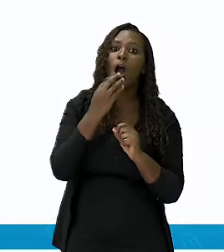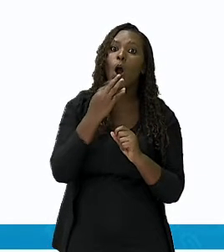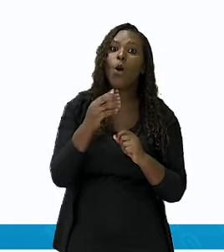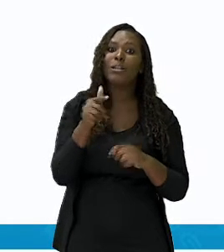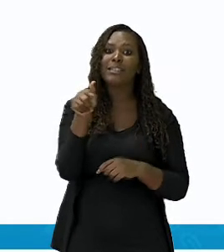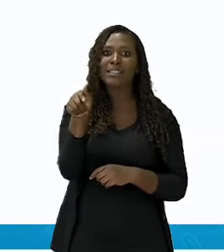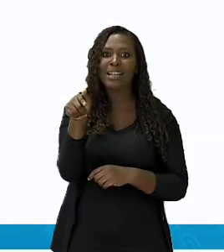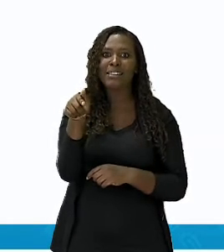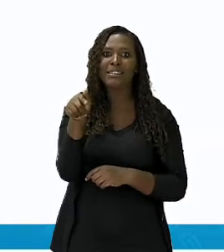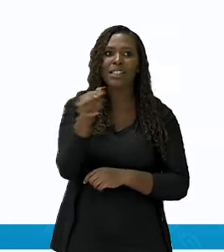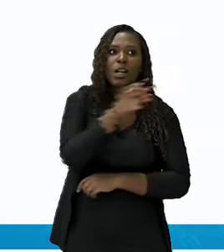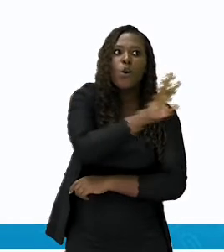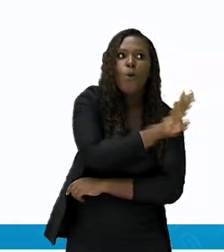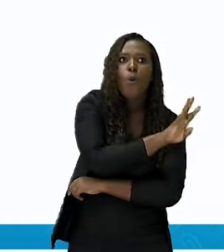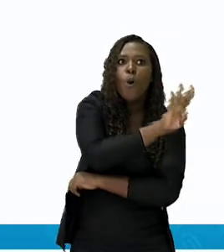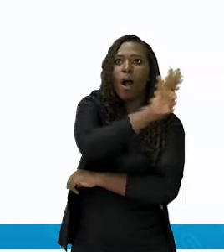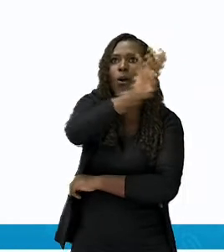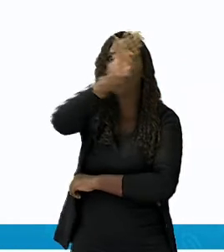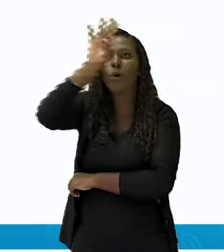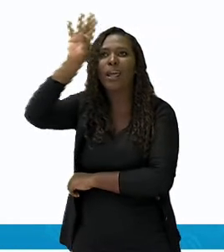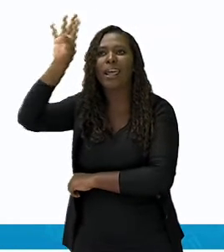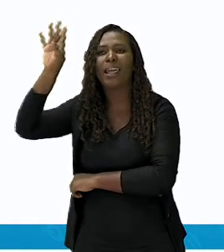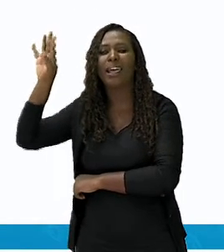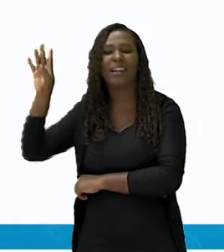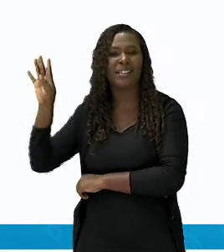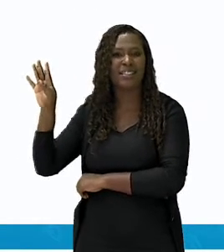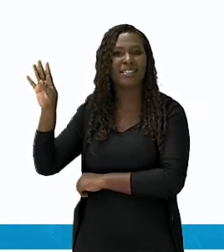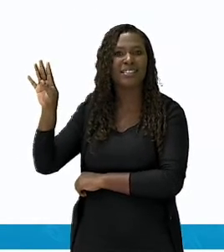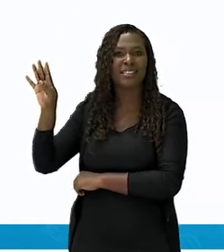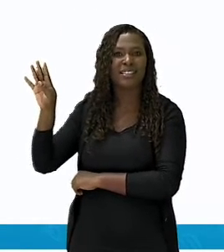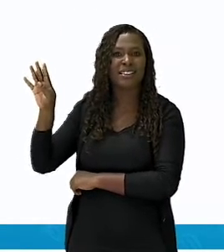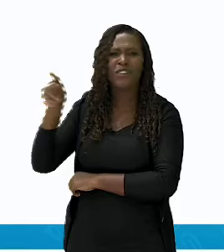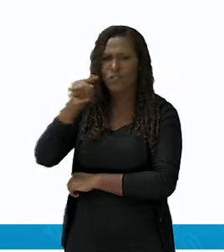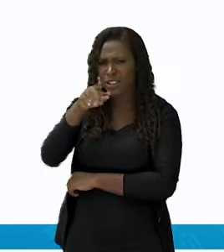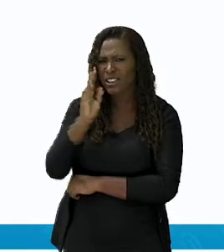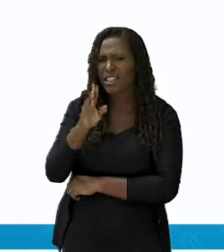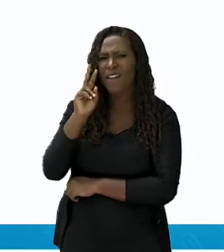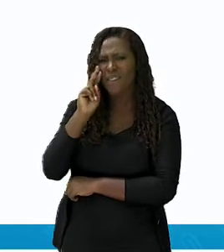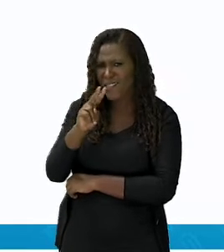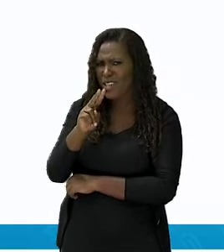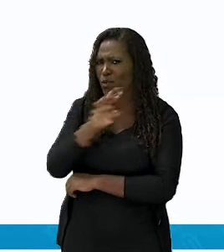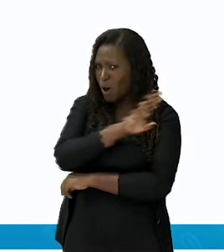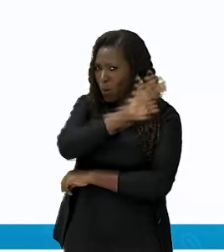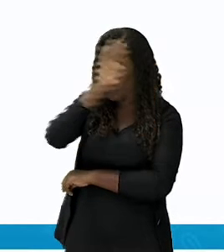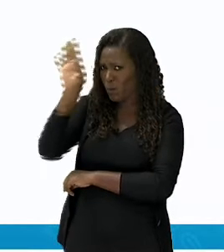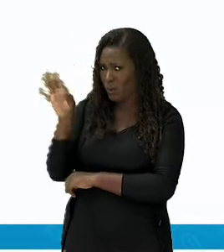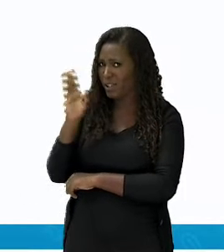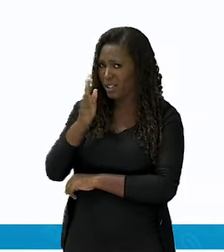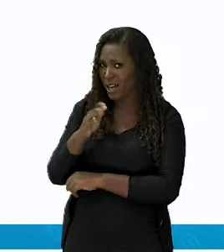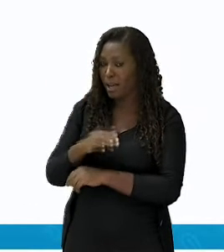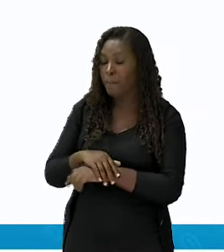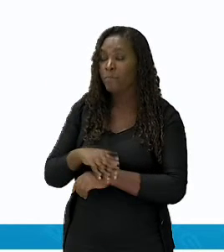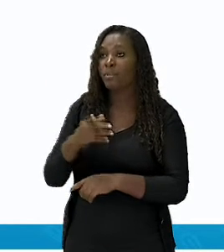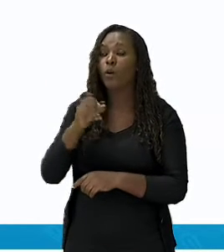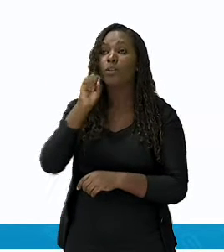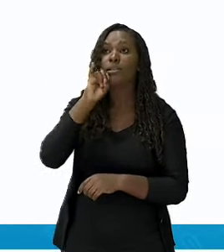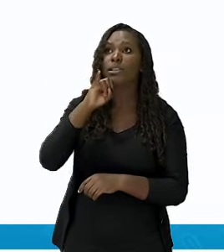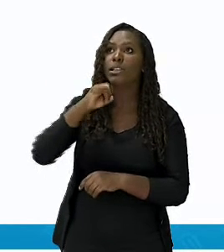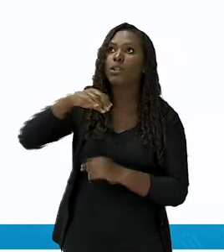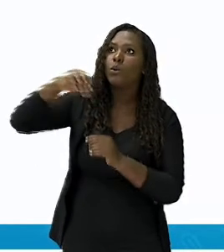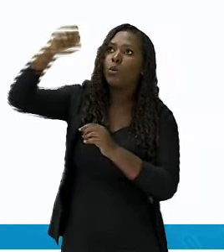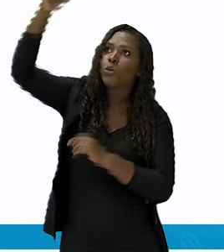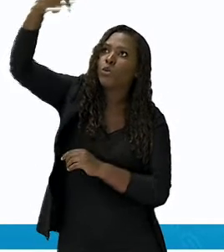já? Quando a luz do sol ilumina uma flor vermelha, significa que esta flor tem pigmentação